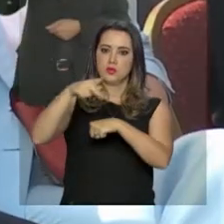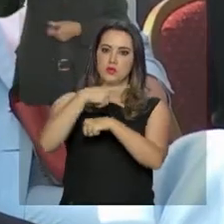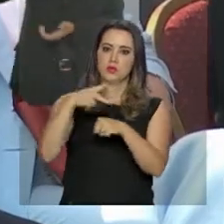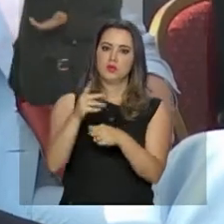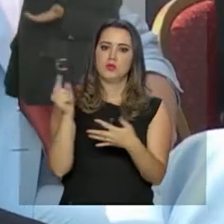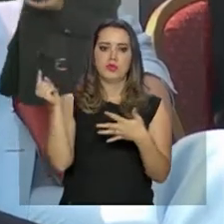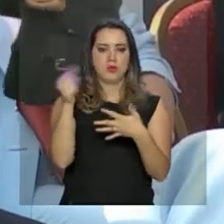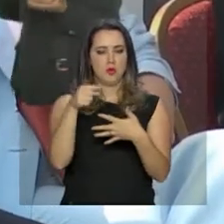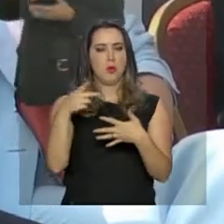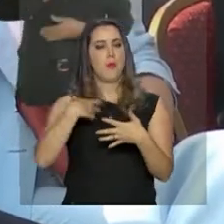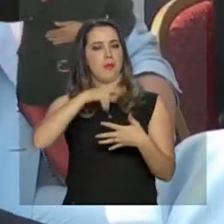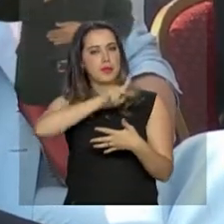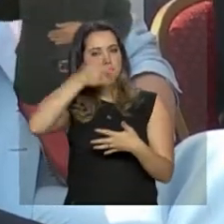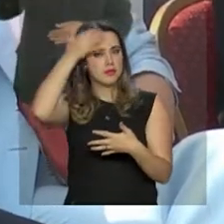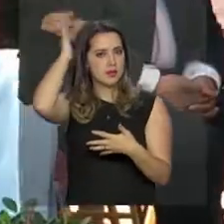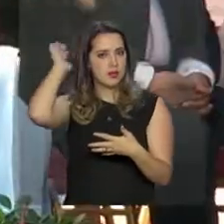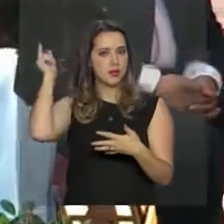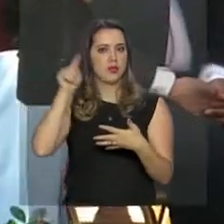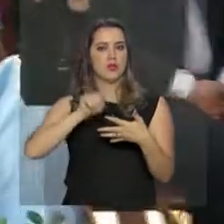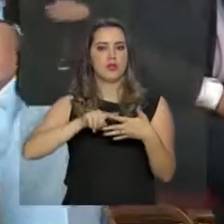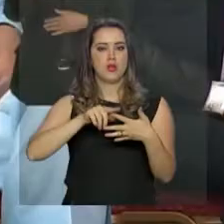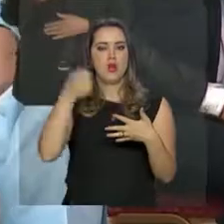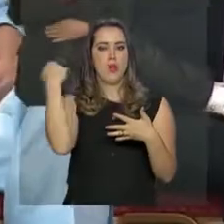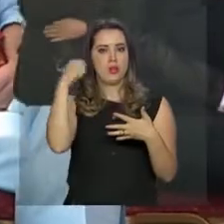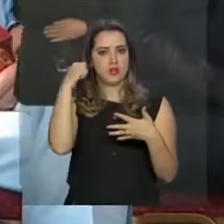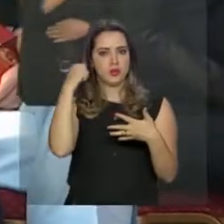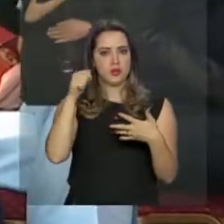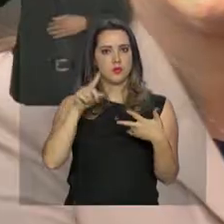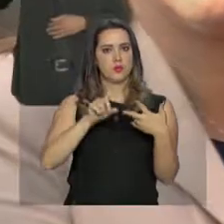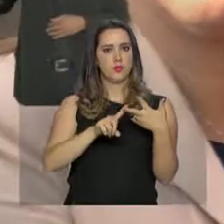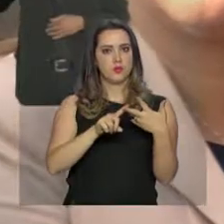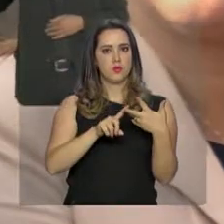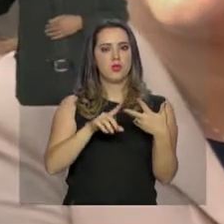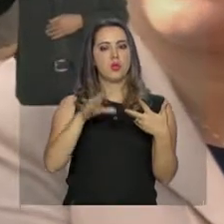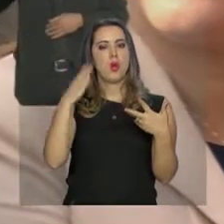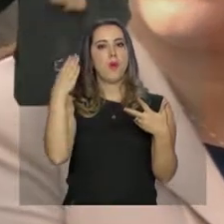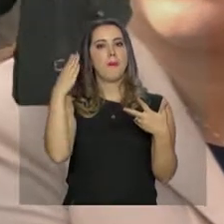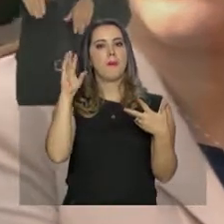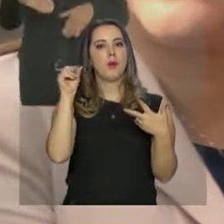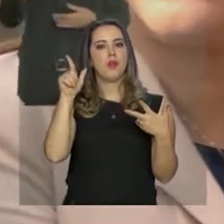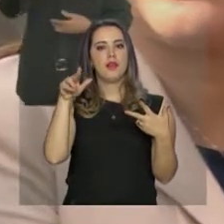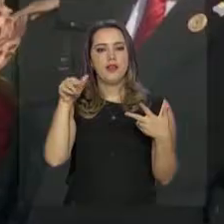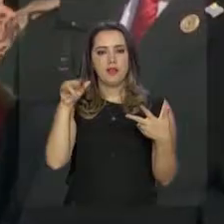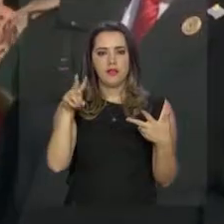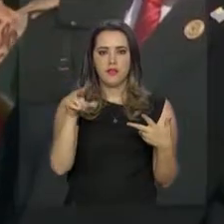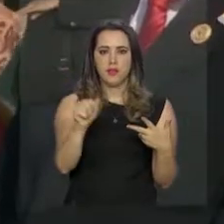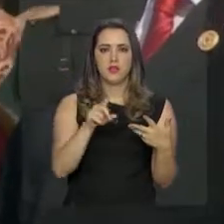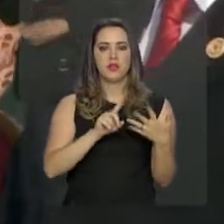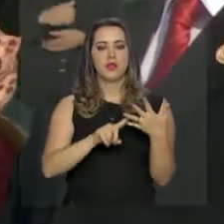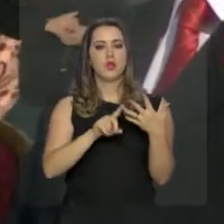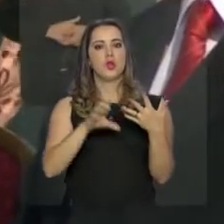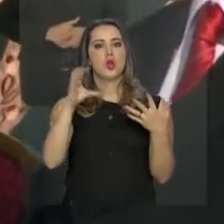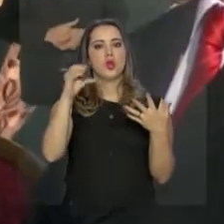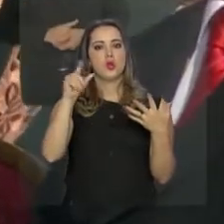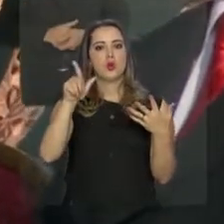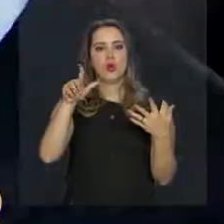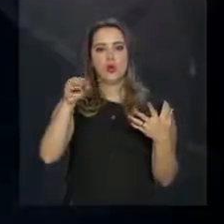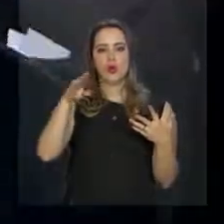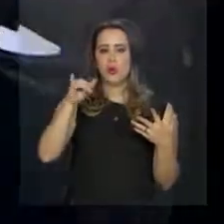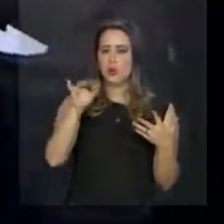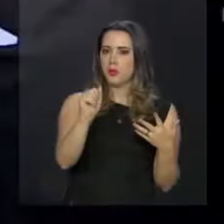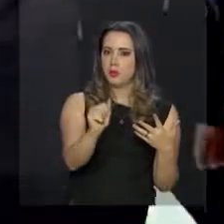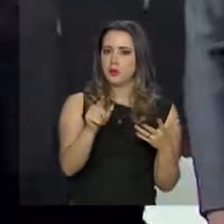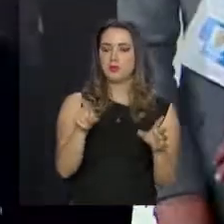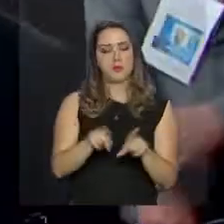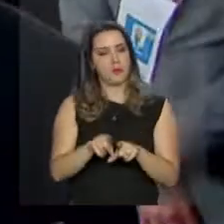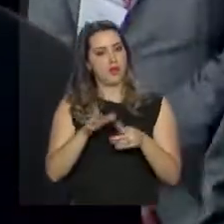o presidente brasileiro Michel Temer, o argentino Maurício Macri, o boliviano Evo Morales e o colombiano Iván Duque.